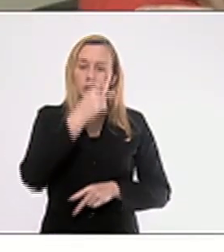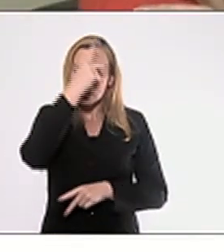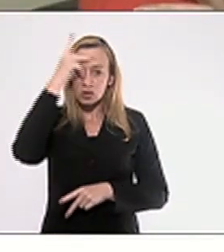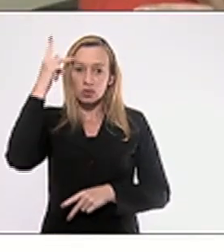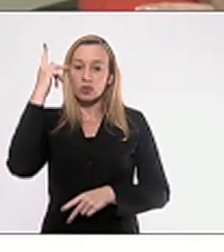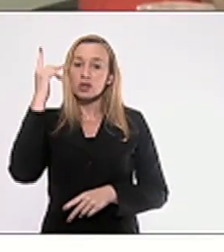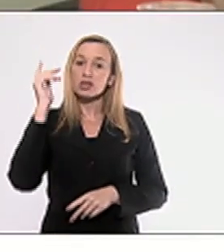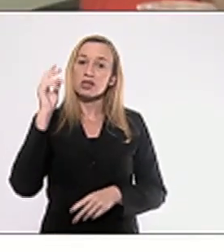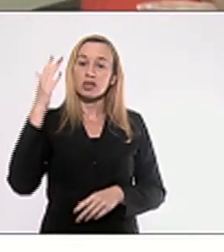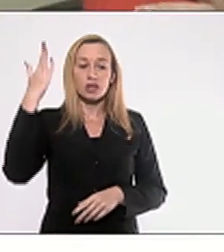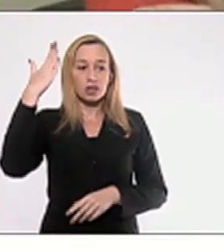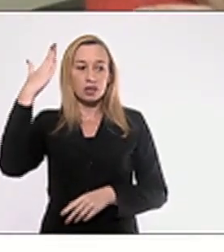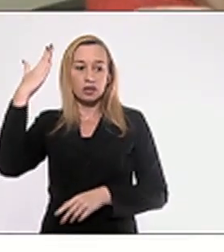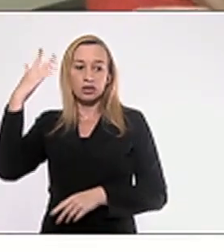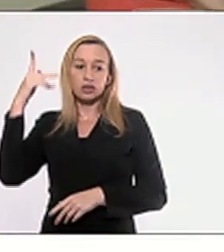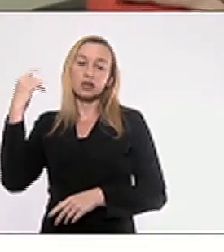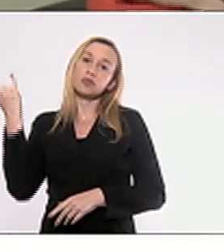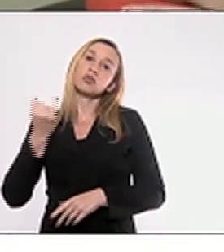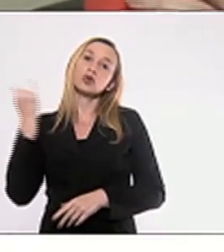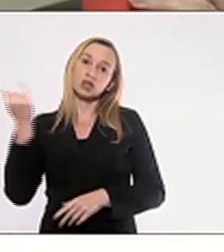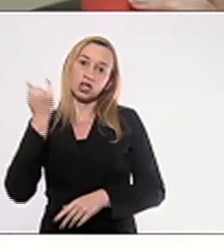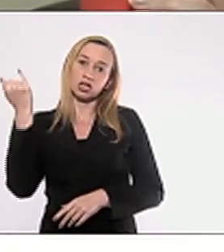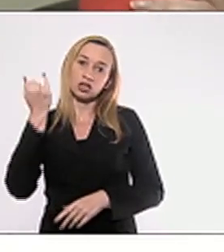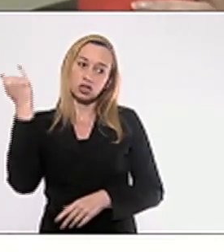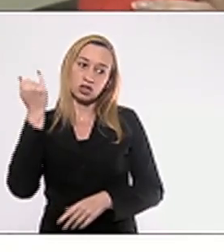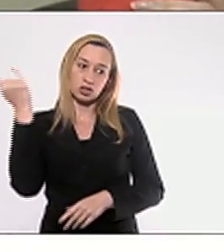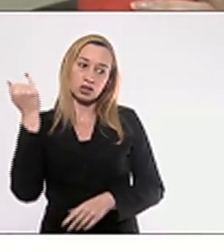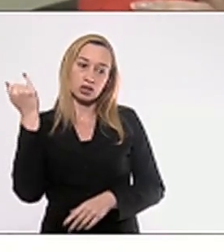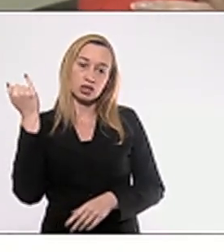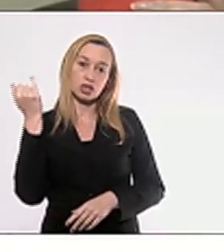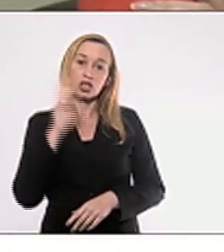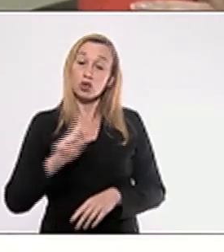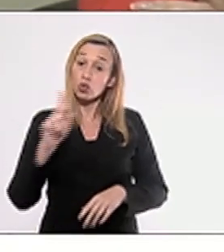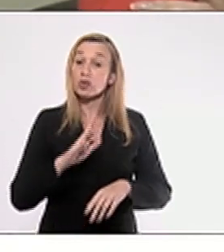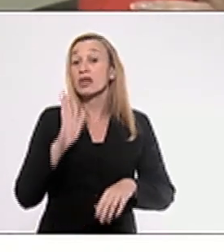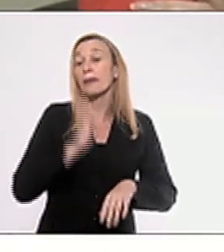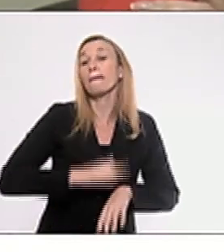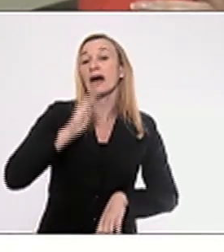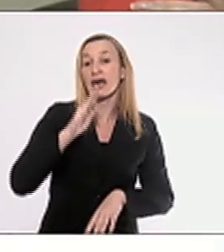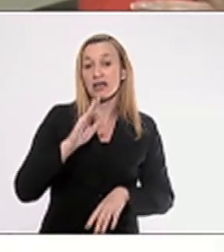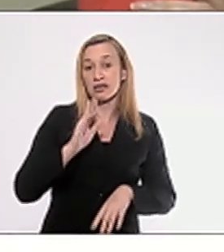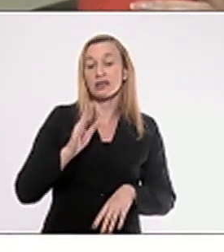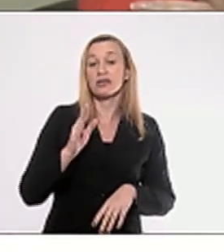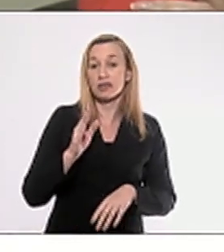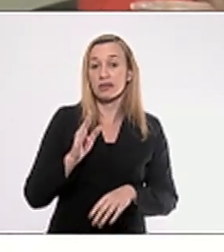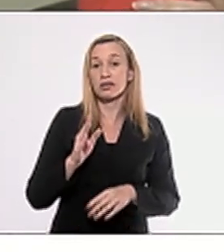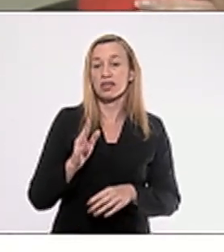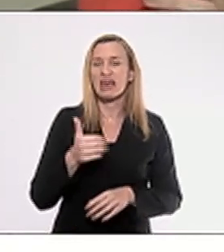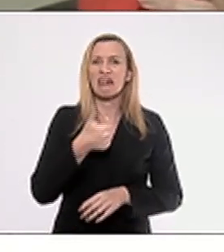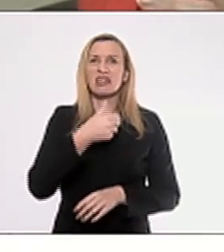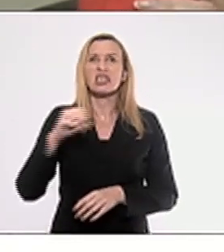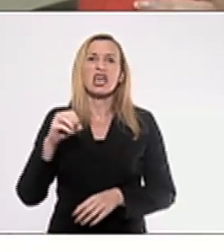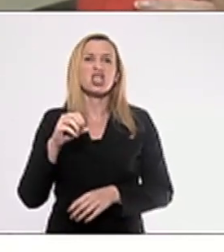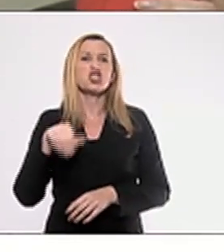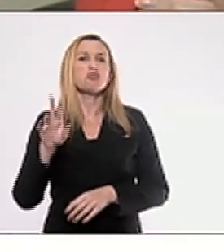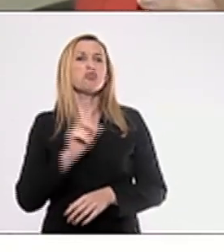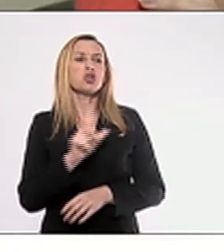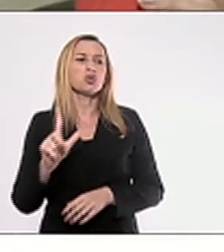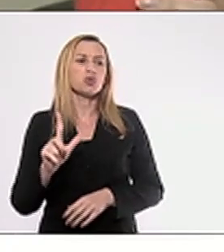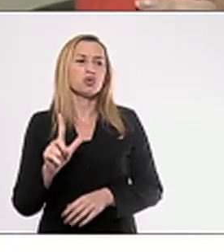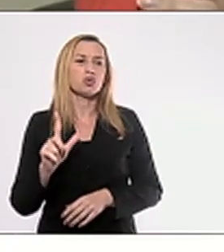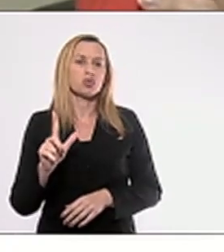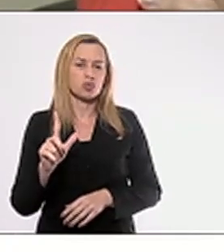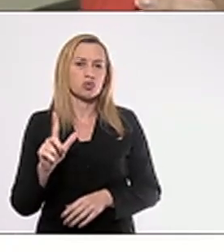polegadas. Medidores acima de 2 que a gente tem em torno, no Rio de Janeiro todo, em torno de 10 mil clientes, acima de